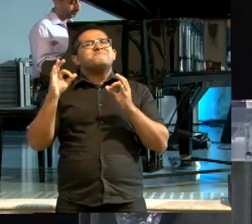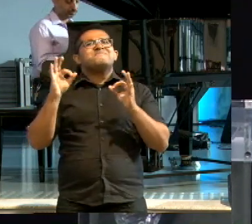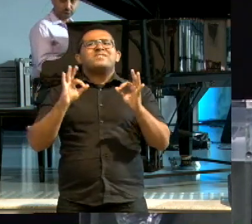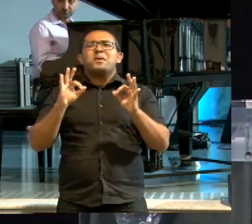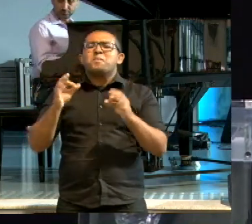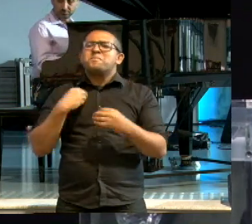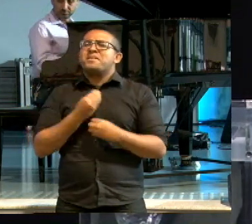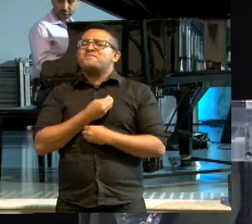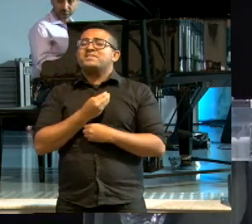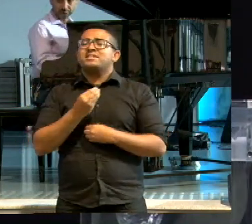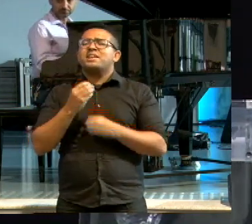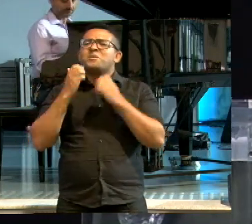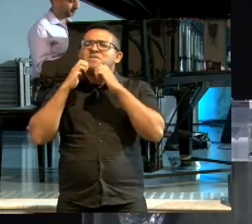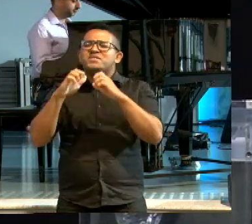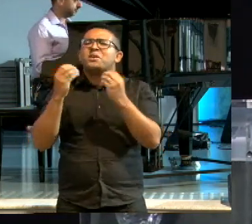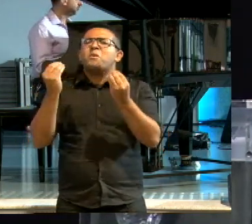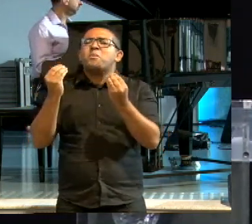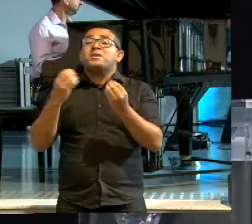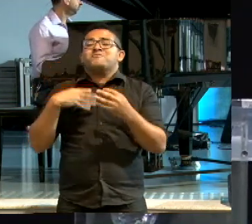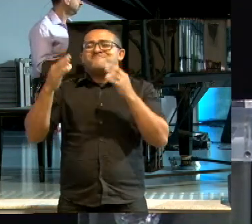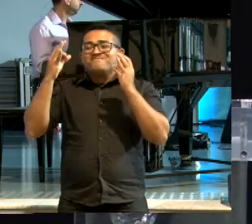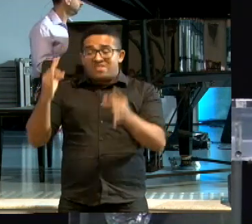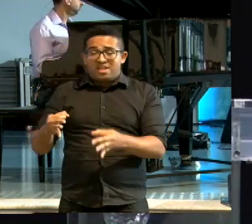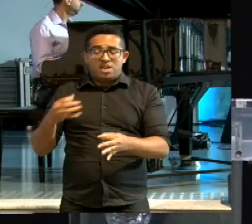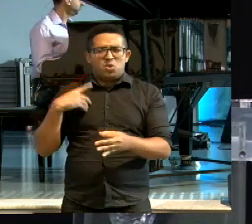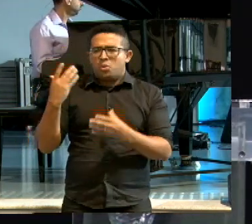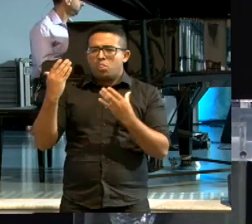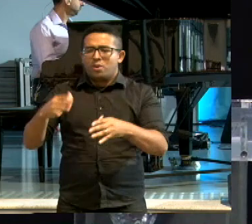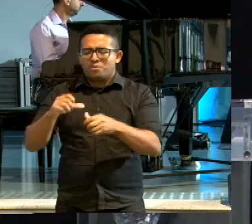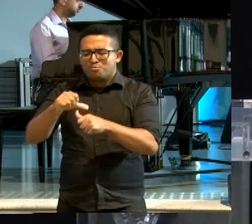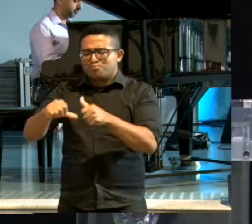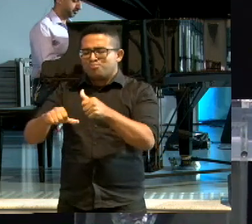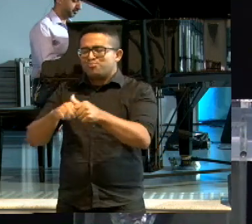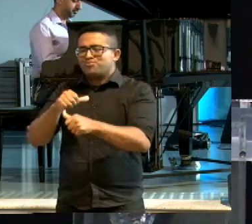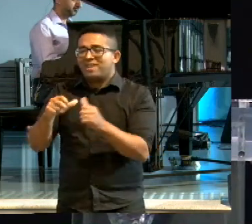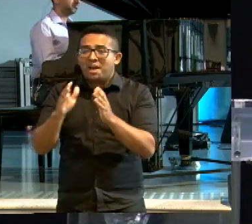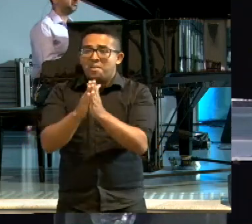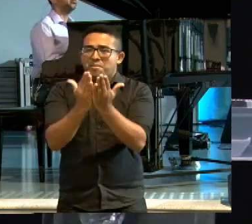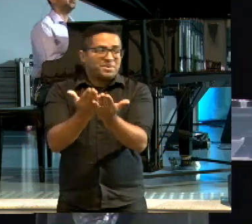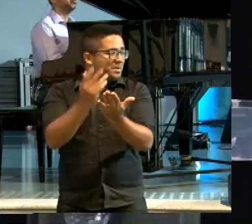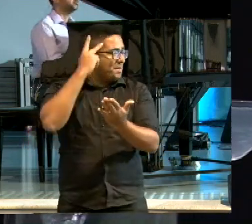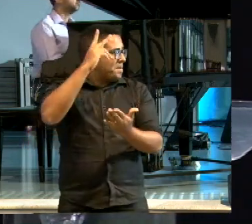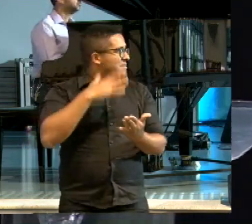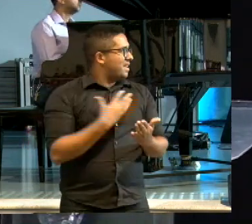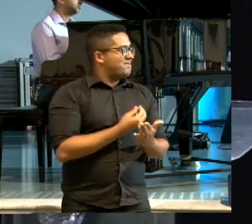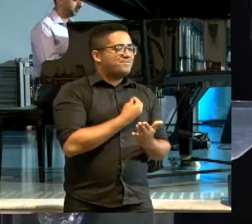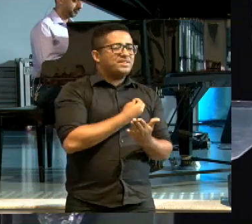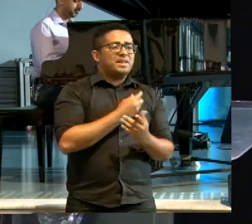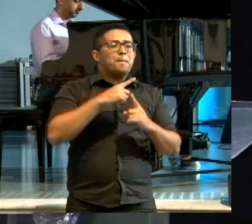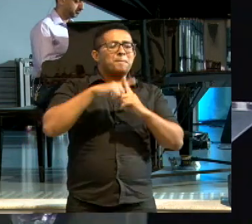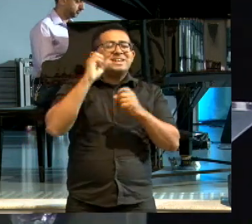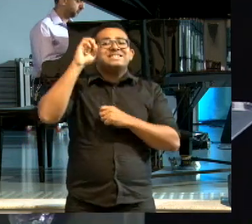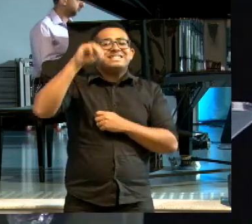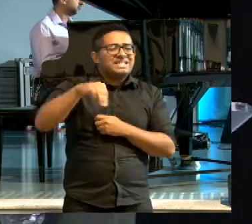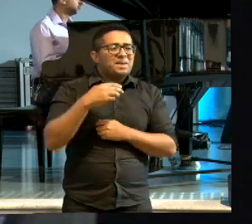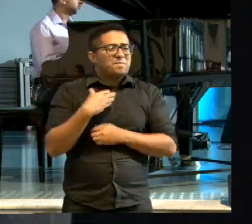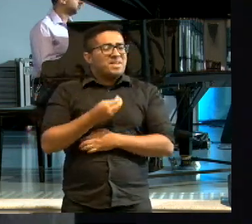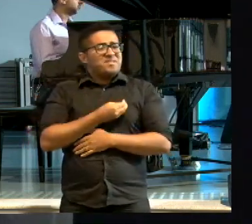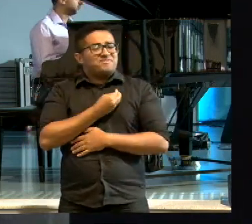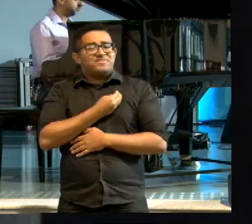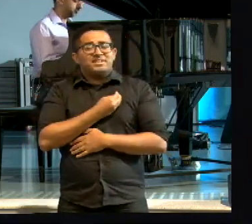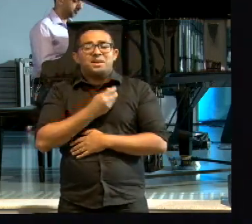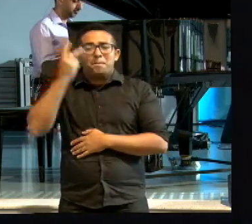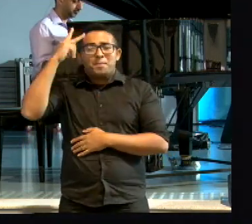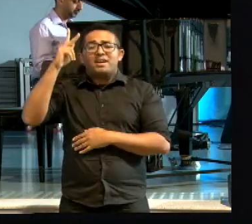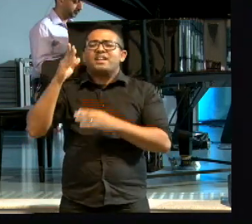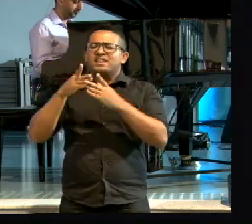e certifique-se de que você não está adaptando o evangelho à sua vida, e sim a sua vida ao evangelho.